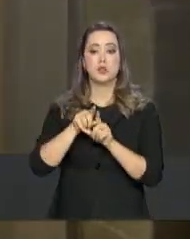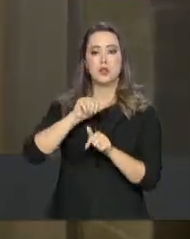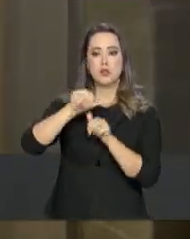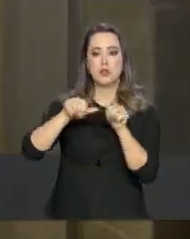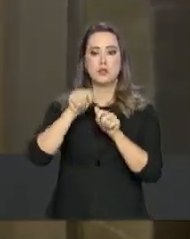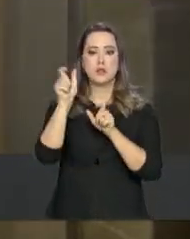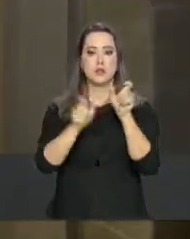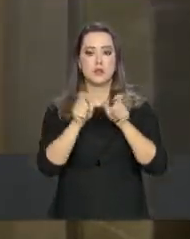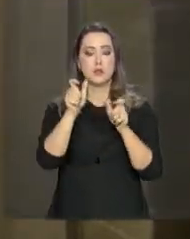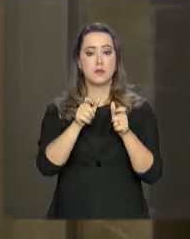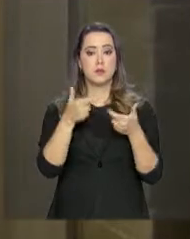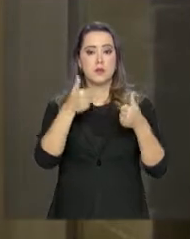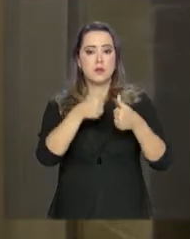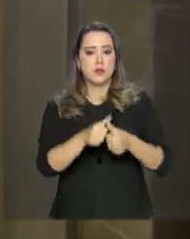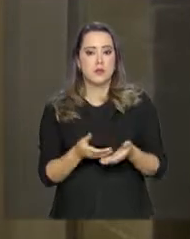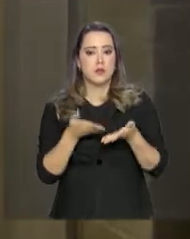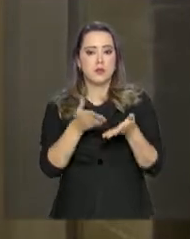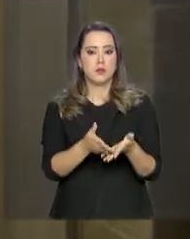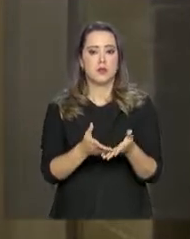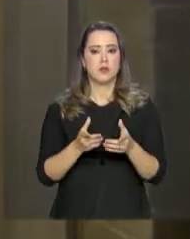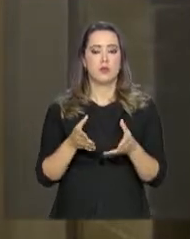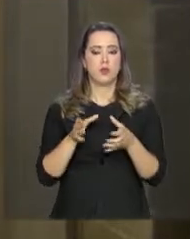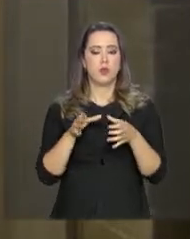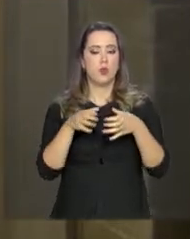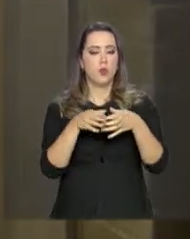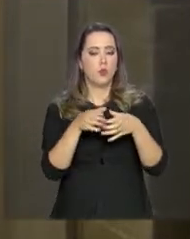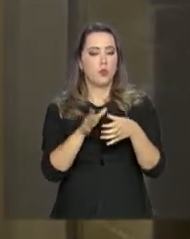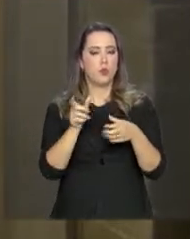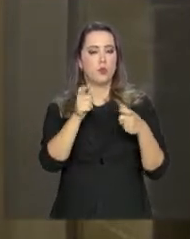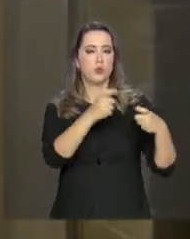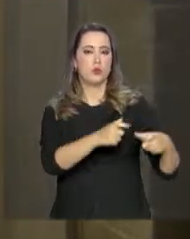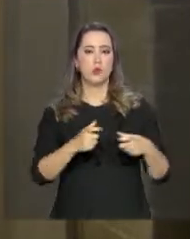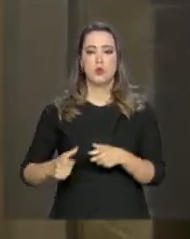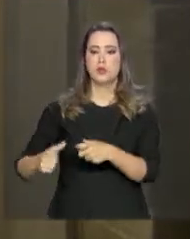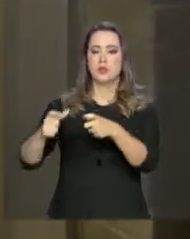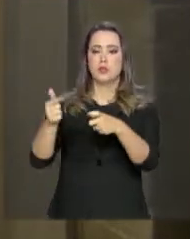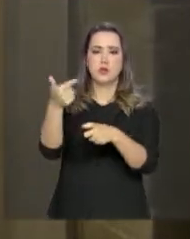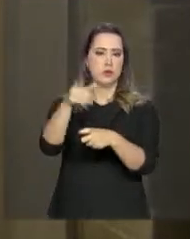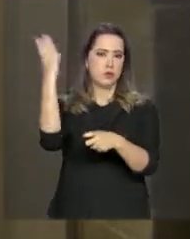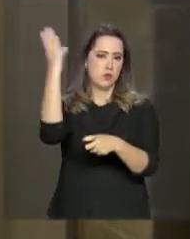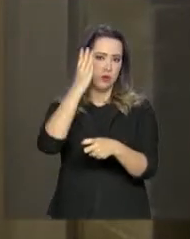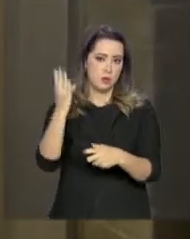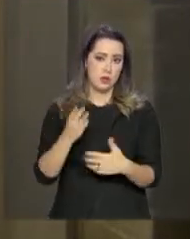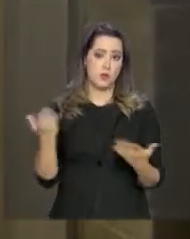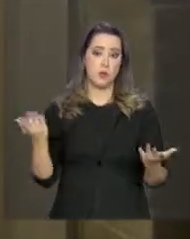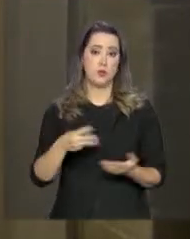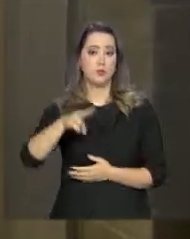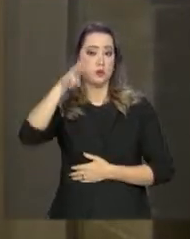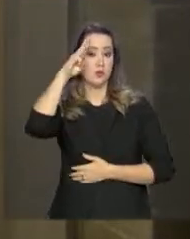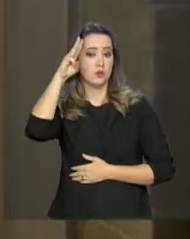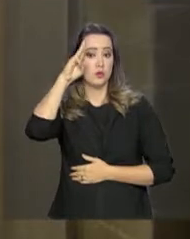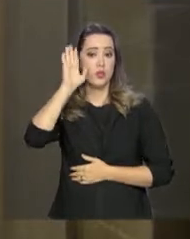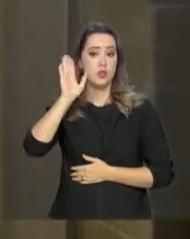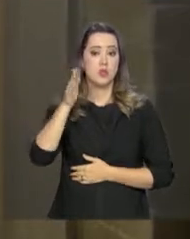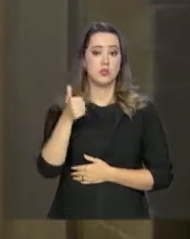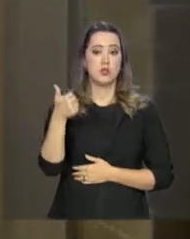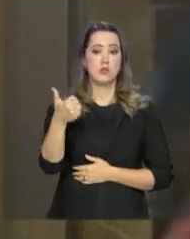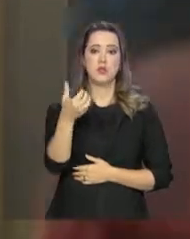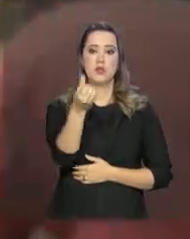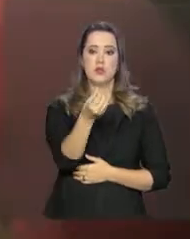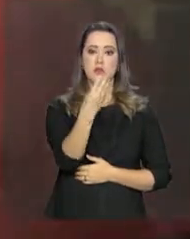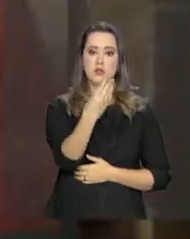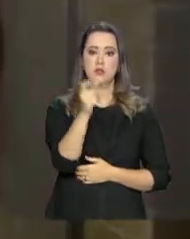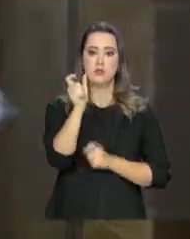de venezuelanos, parte dessa interiorização dos imigrantes. Hoje, terça-feira, foram transferidos aí